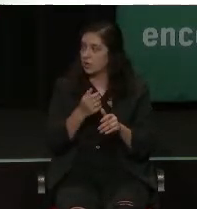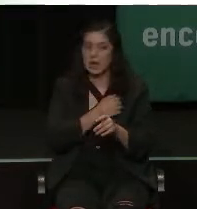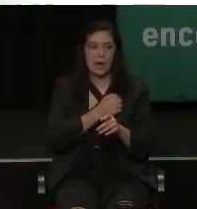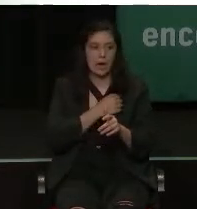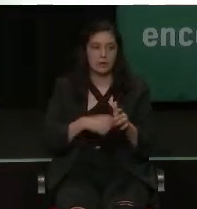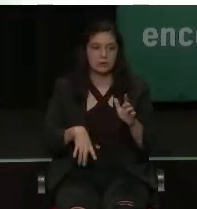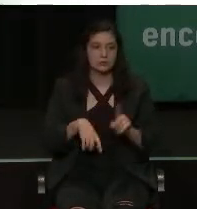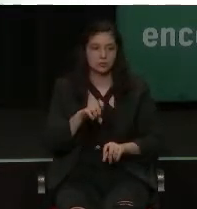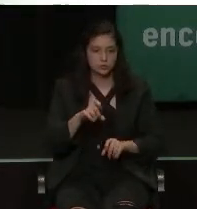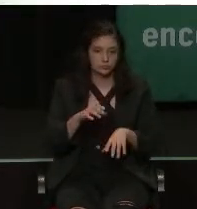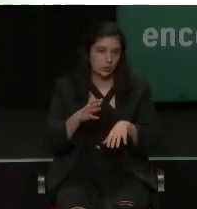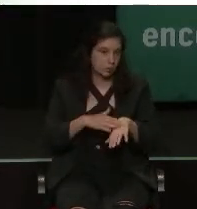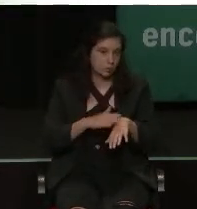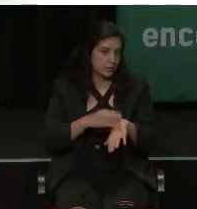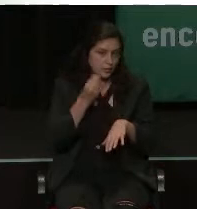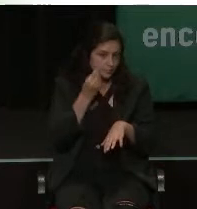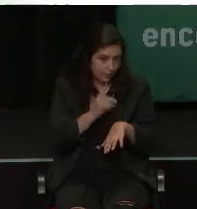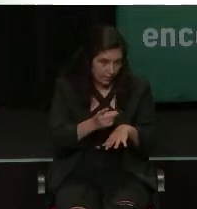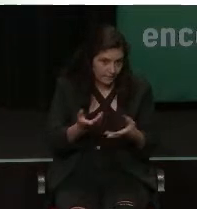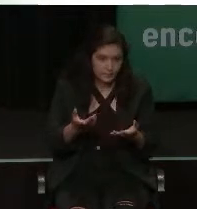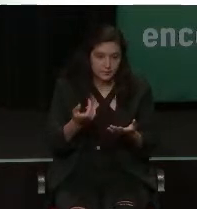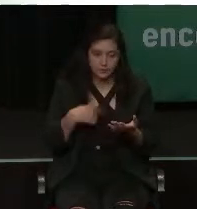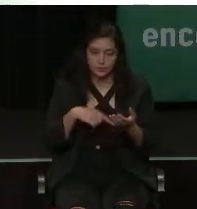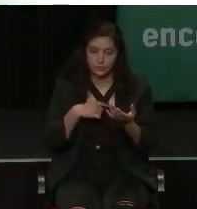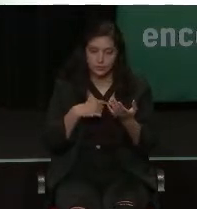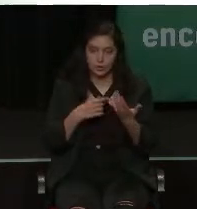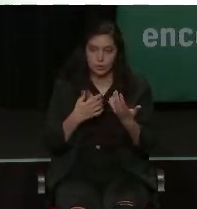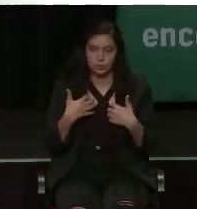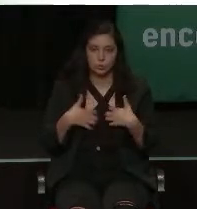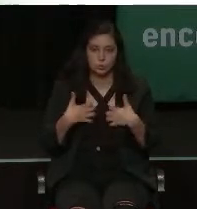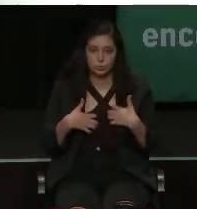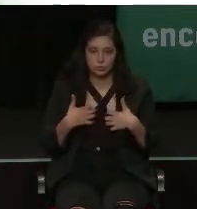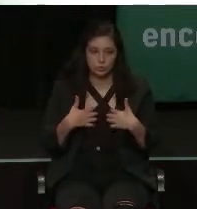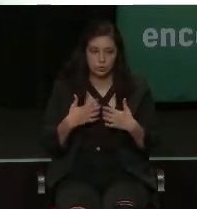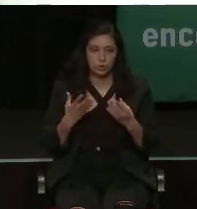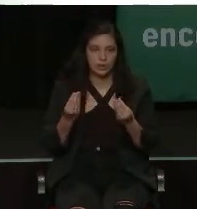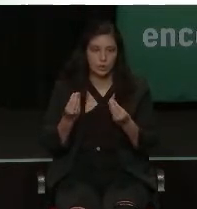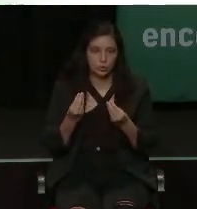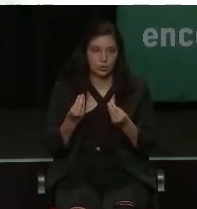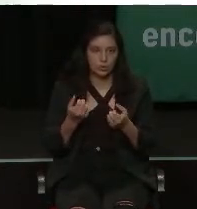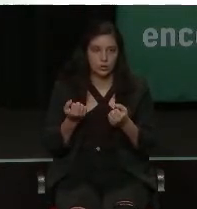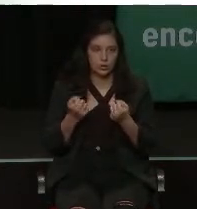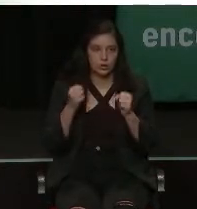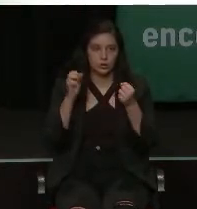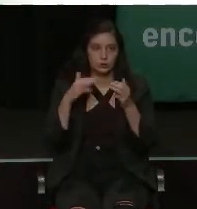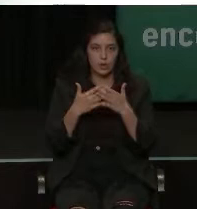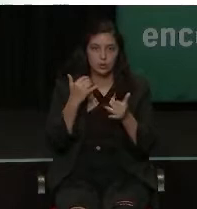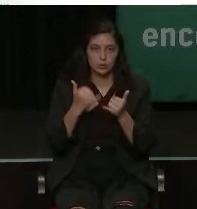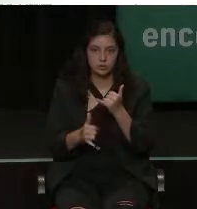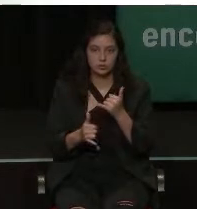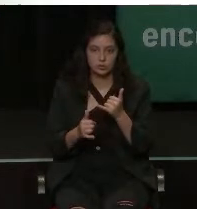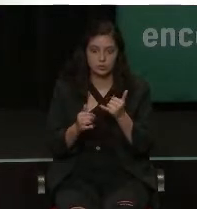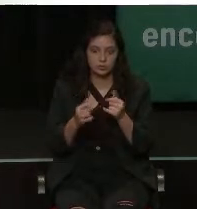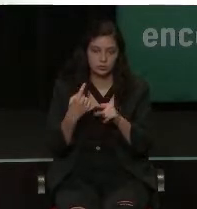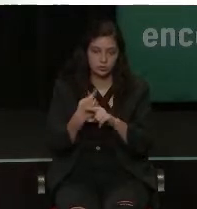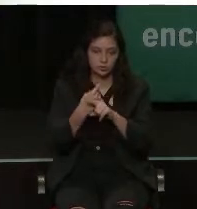porque é mesmo este o termo, nós confinamos-nos em casa, foi, de facto, o medo. O medo percebido, a percepção do risco de